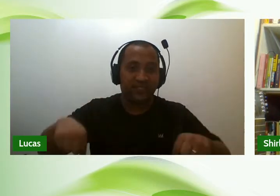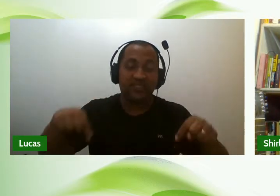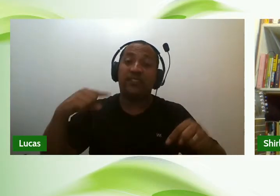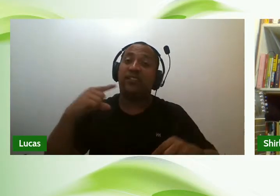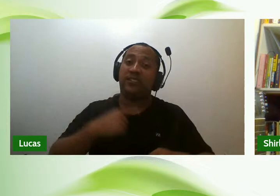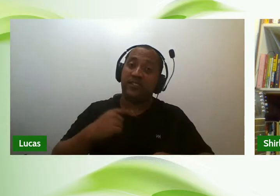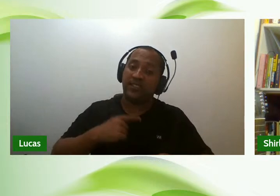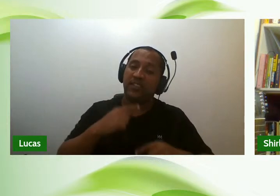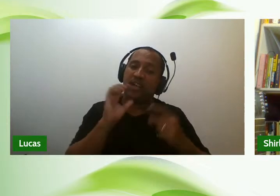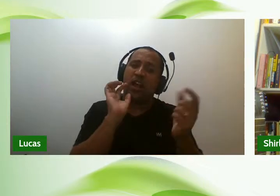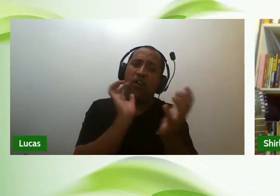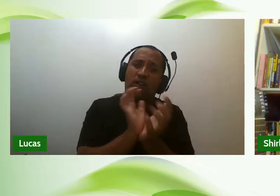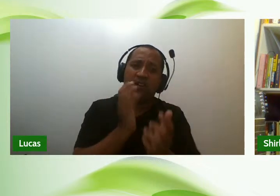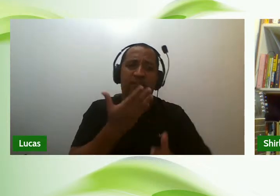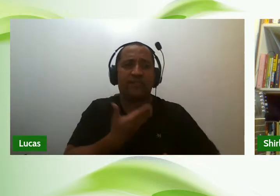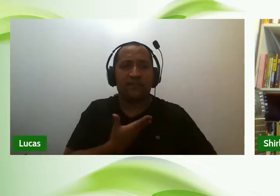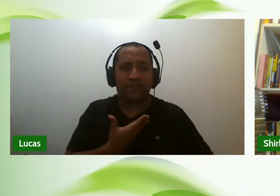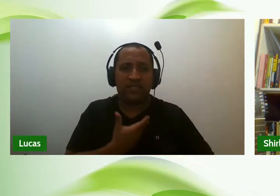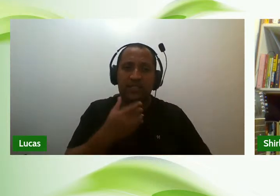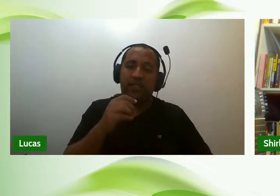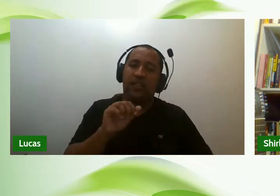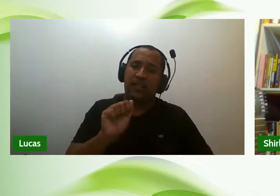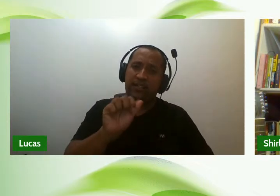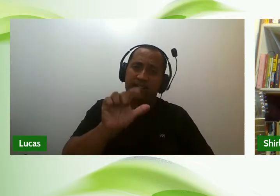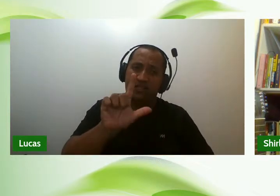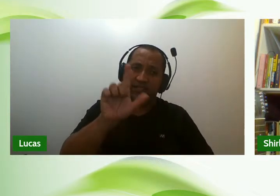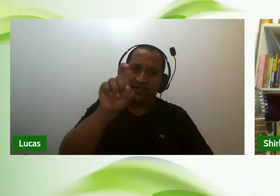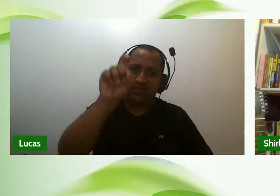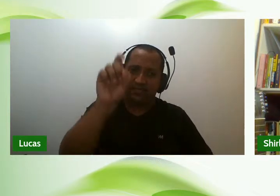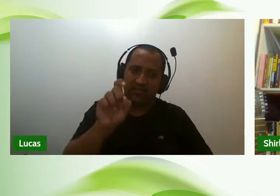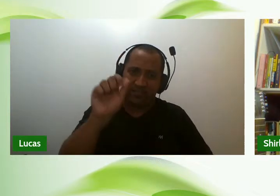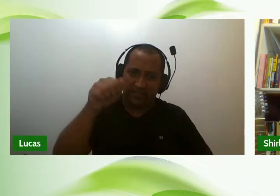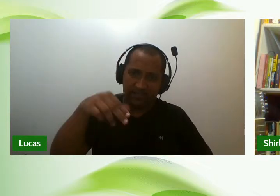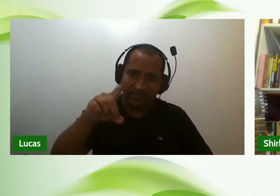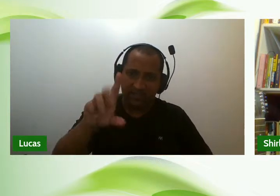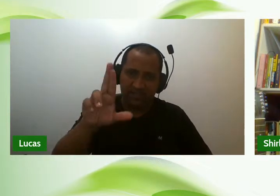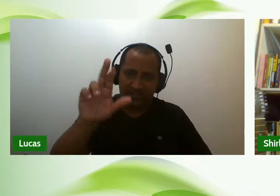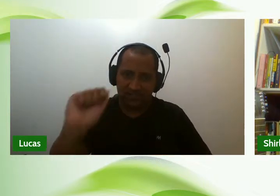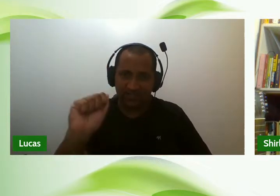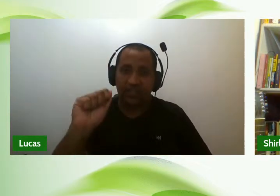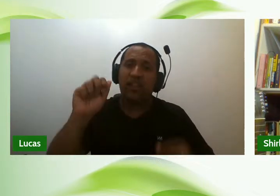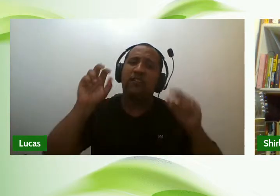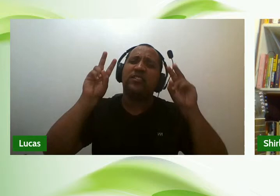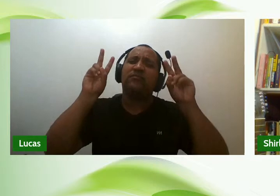e grande amiga Alexandra, para falar de um tema que é